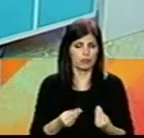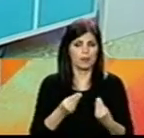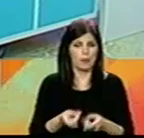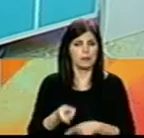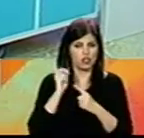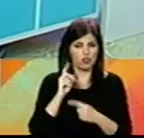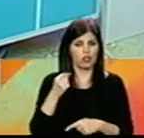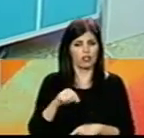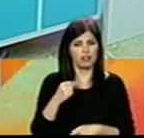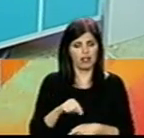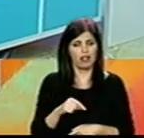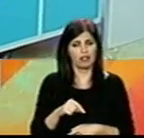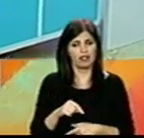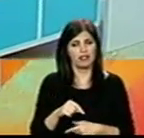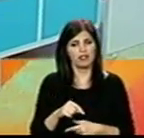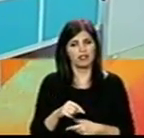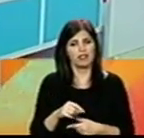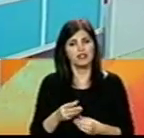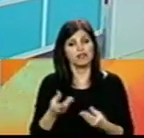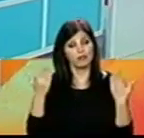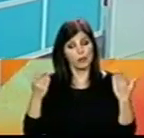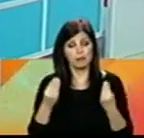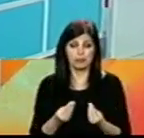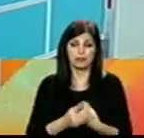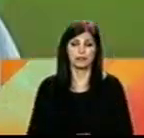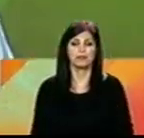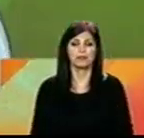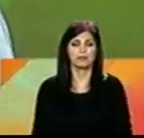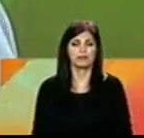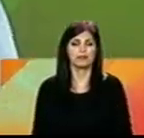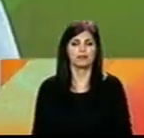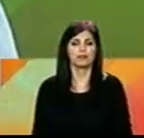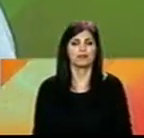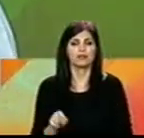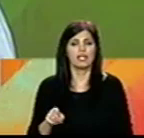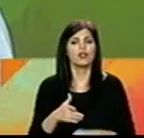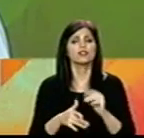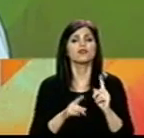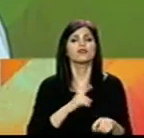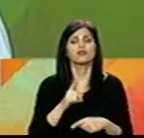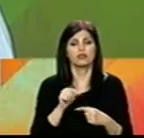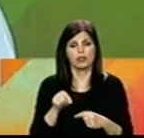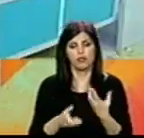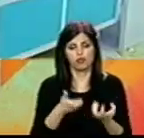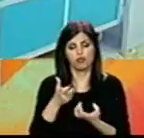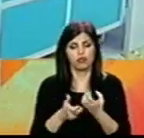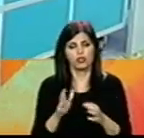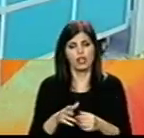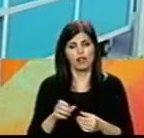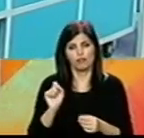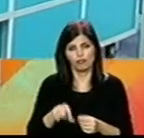pescadores que nos hacen buenos homenajes. O que é que está aqui a suceder? Bom, então tínhamos o refogado, coloquei o